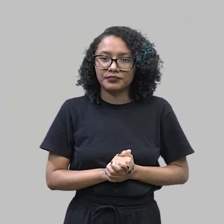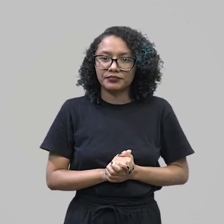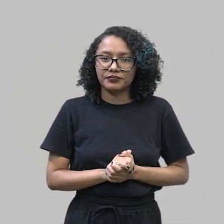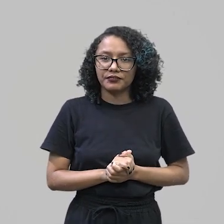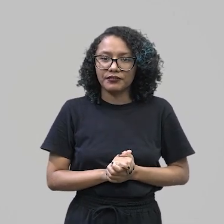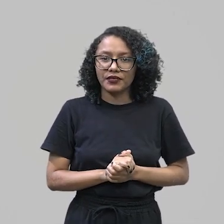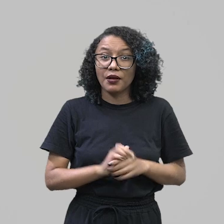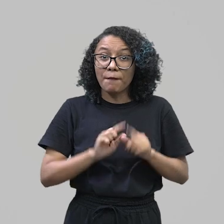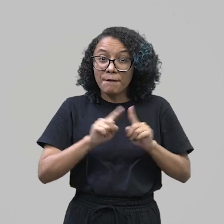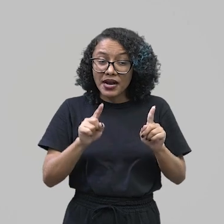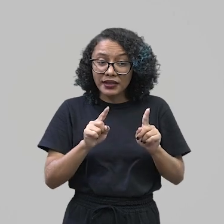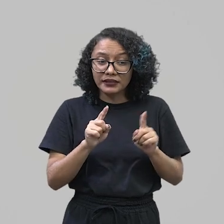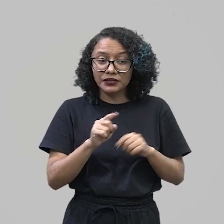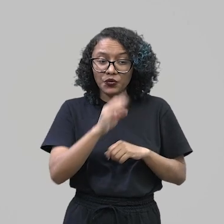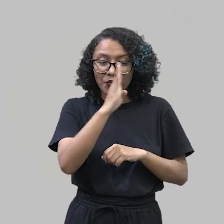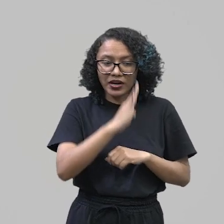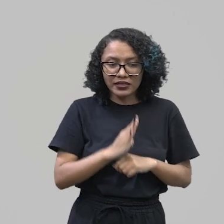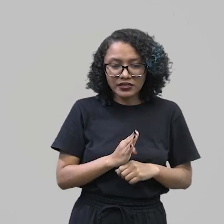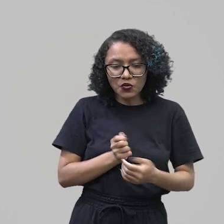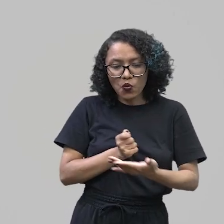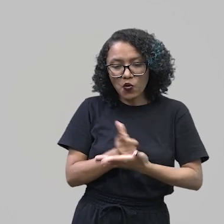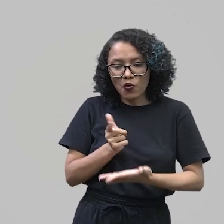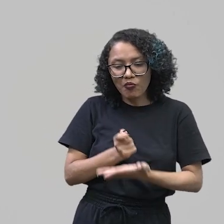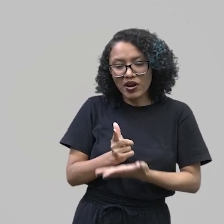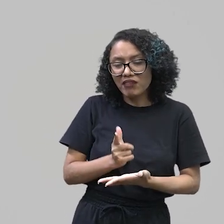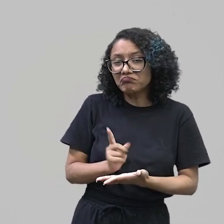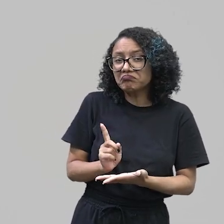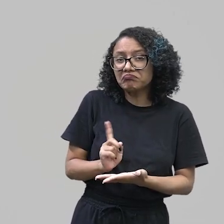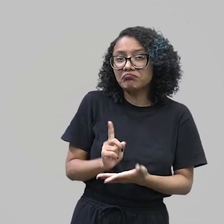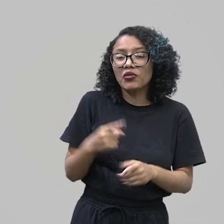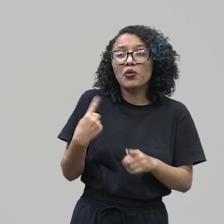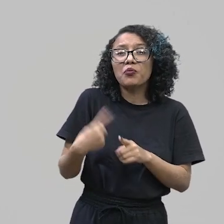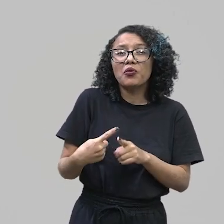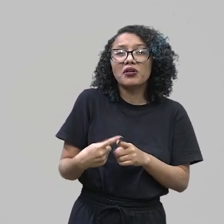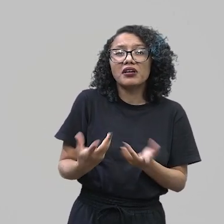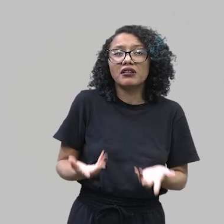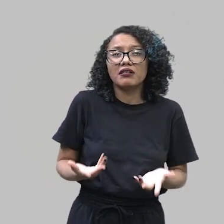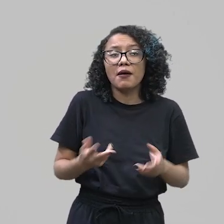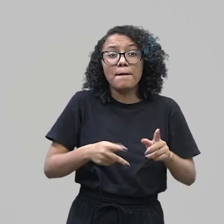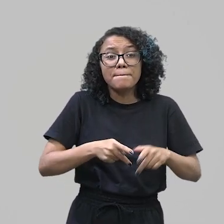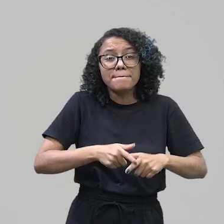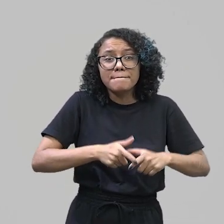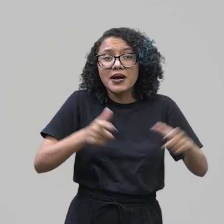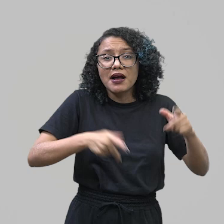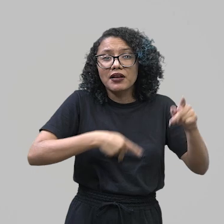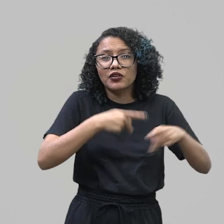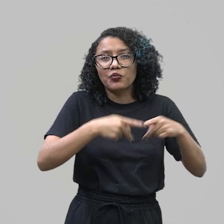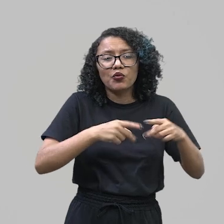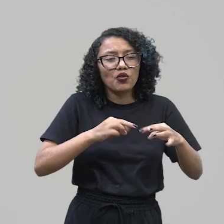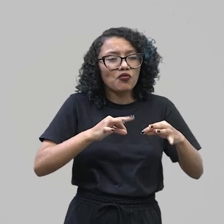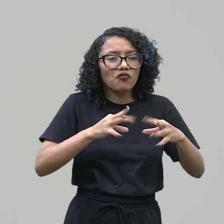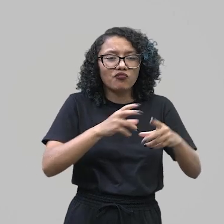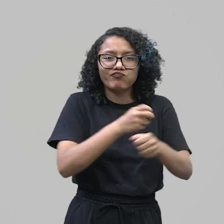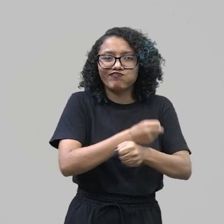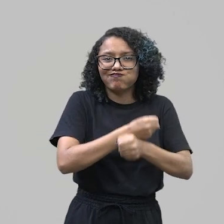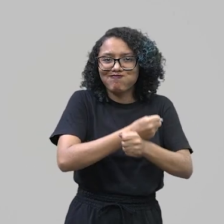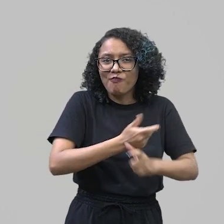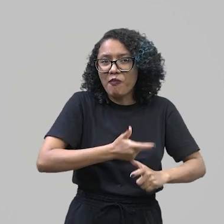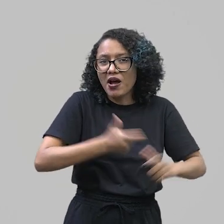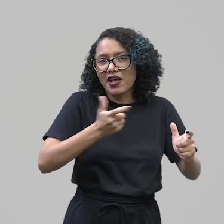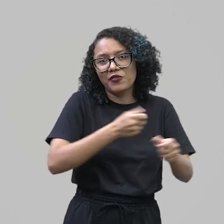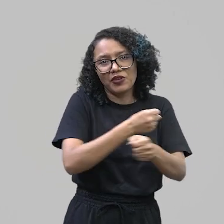consumidor para esses produtos, visto que a maior parte da população estava na condição de escravizado,